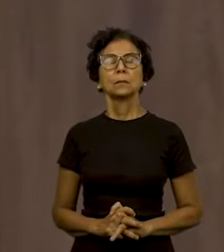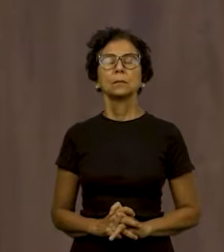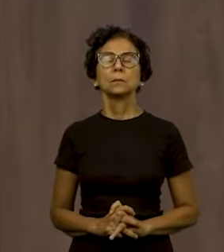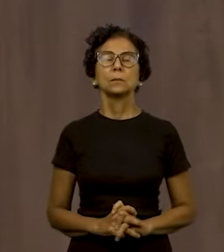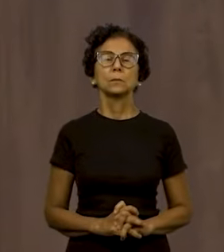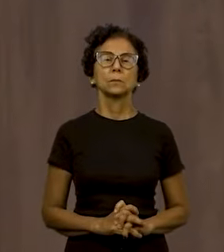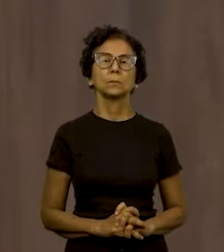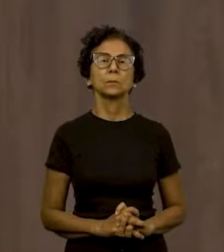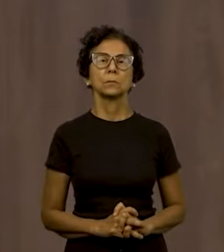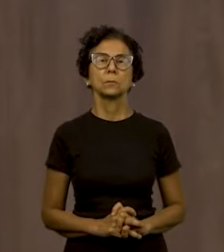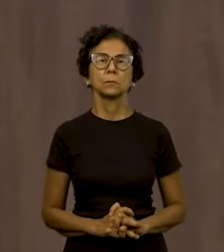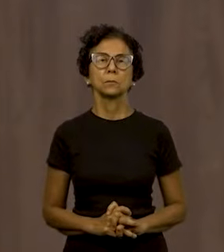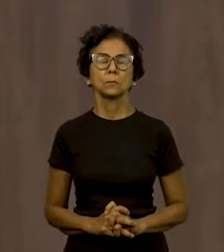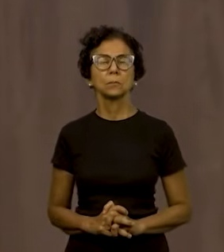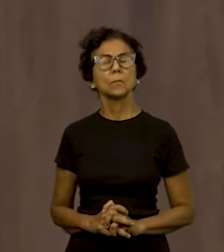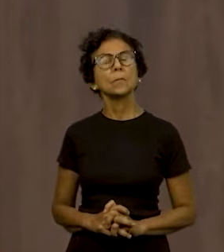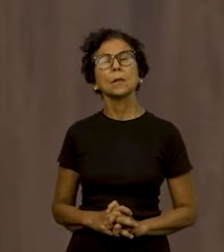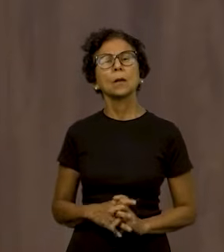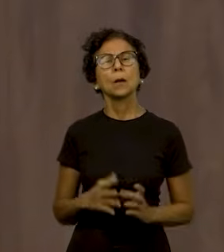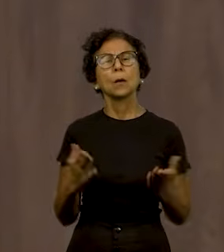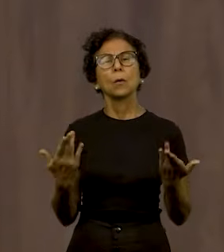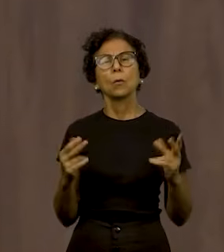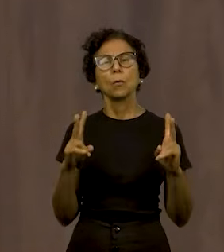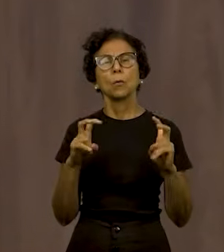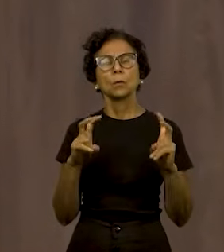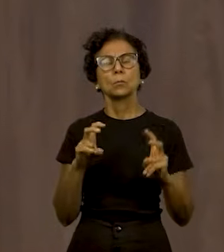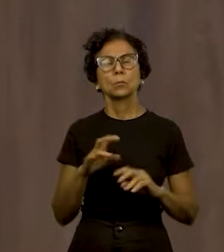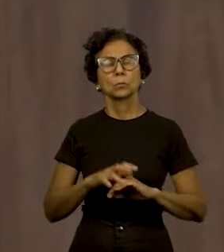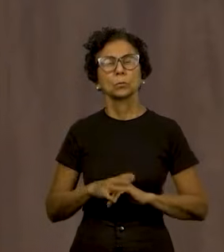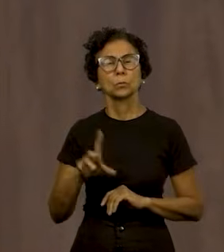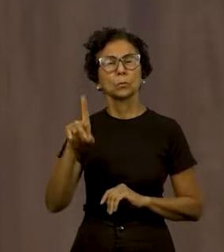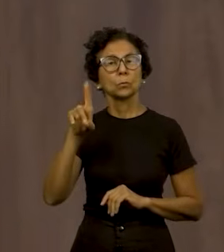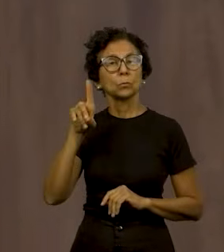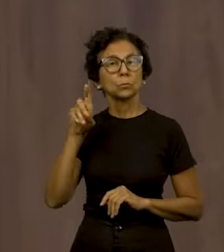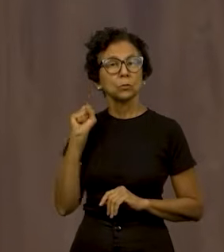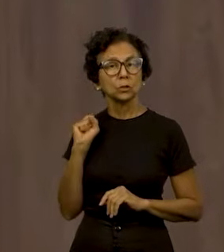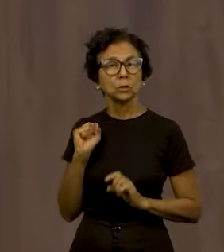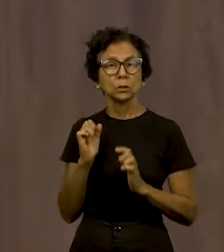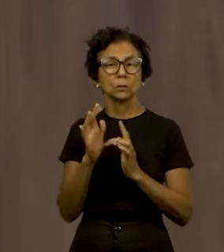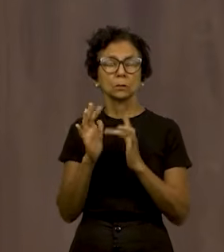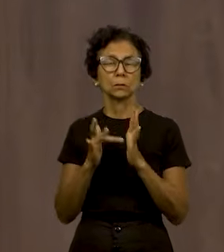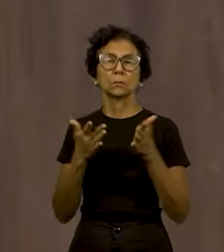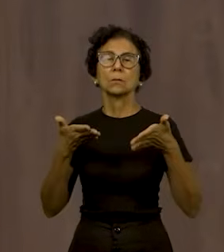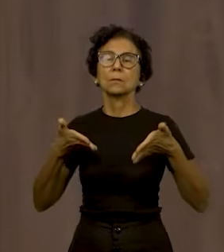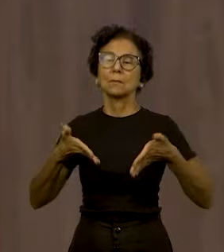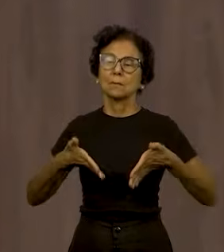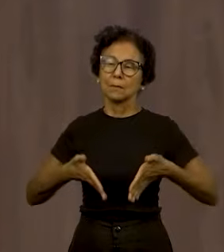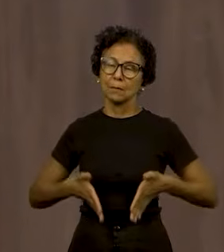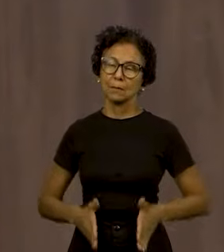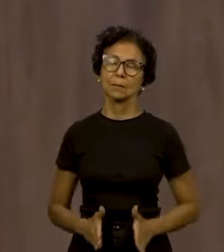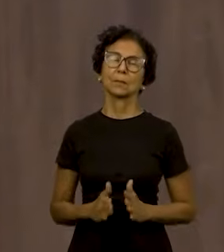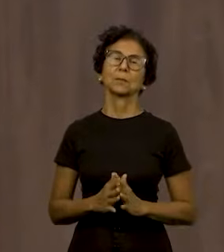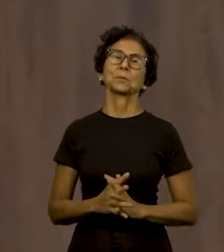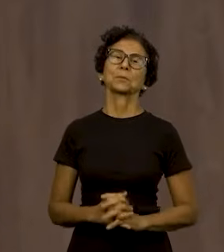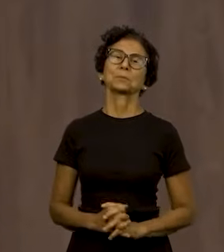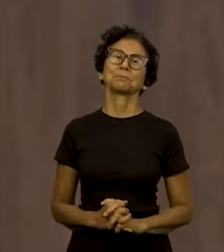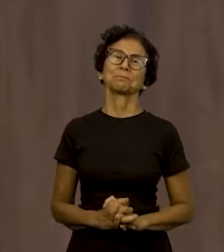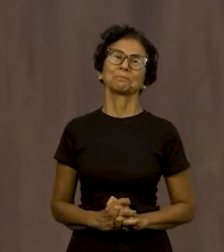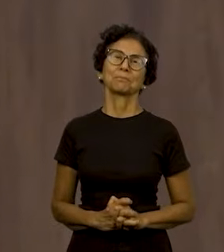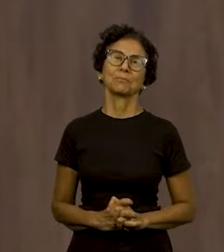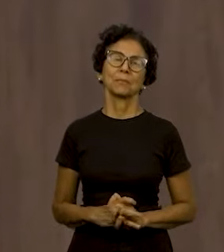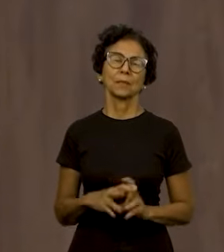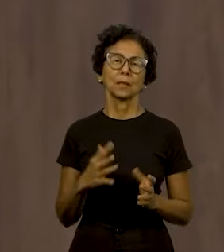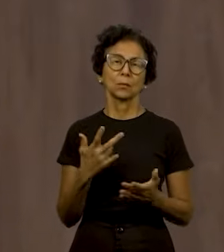hoje, sobre o nascimento de Jesus. Então vamos começar, com o nascimento de Jesus,